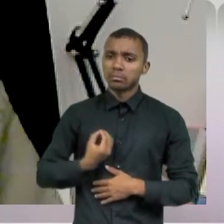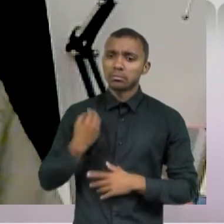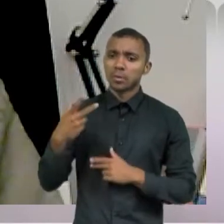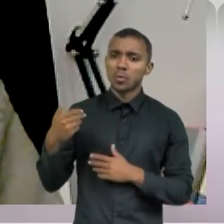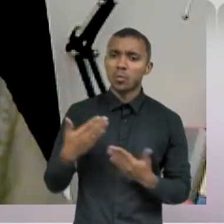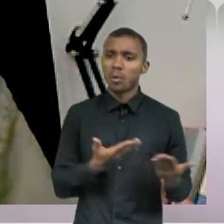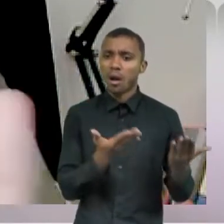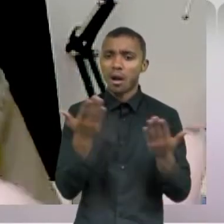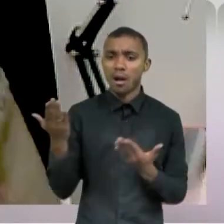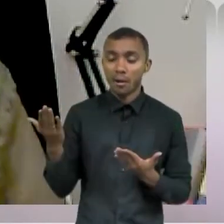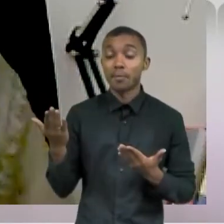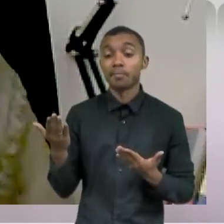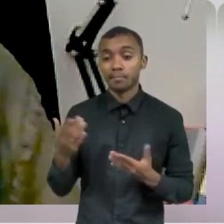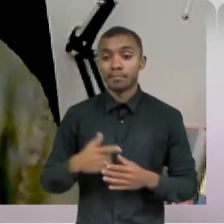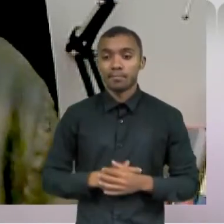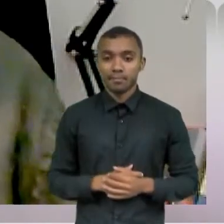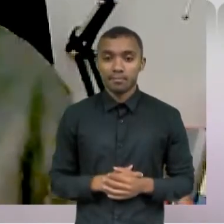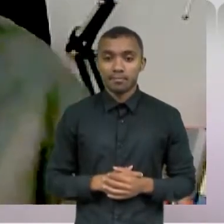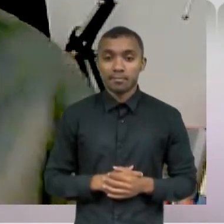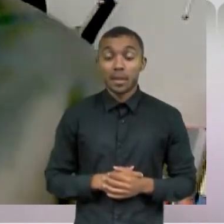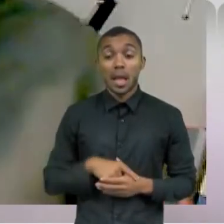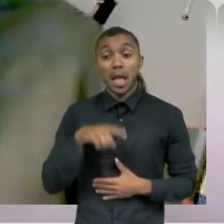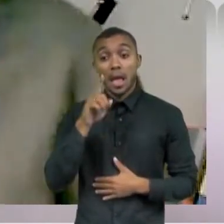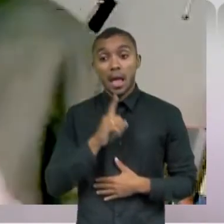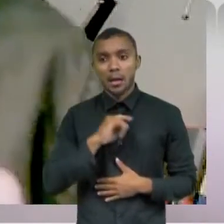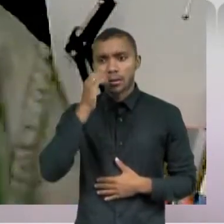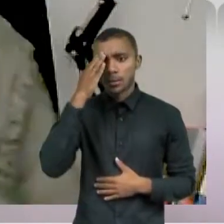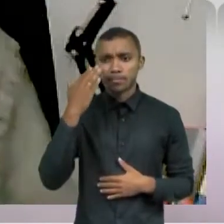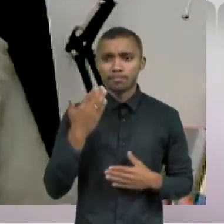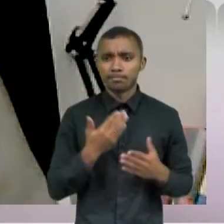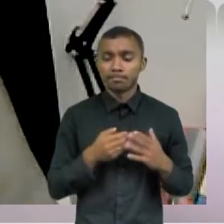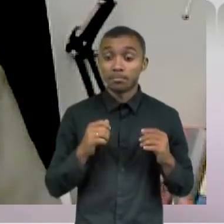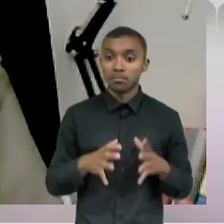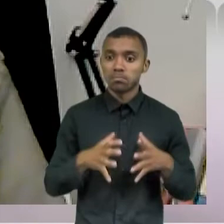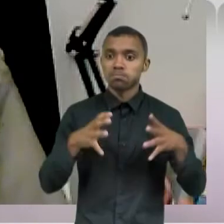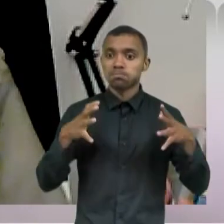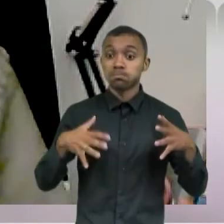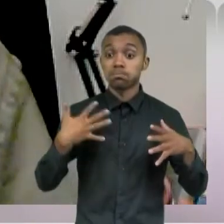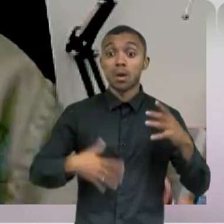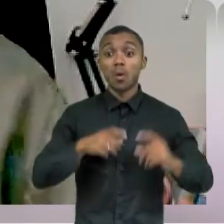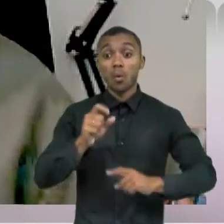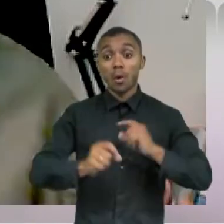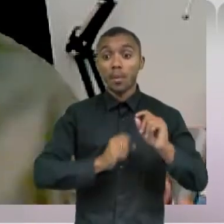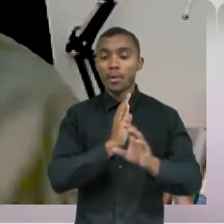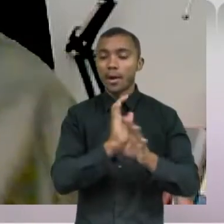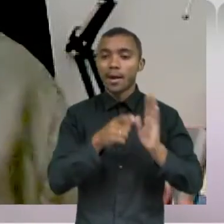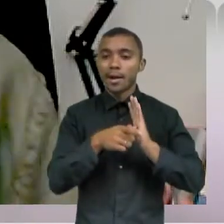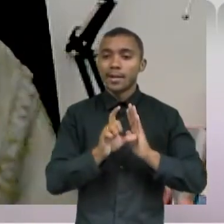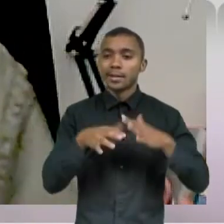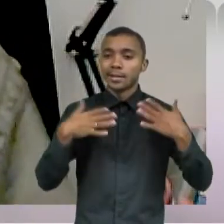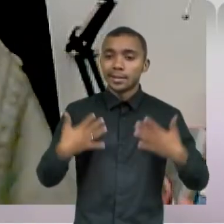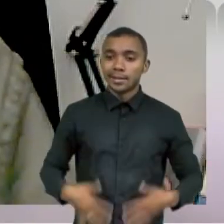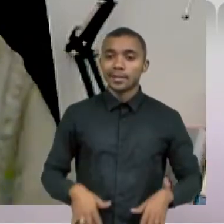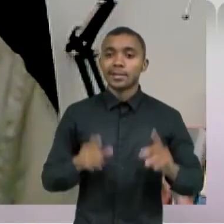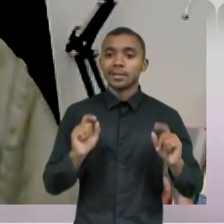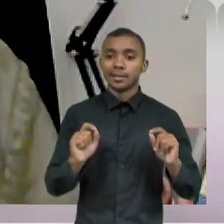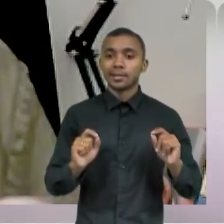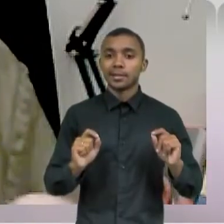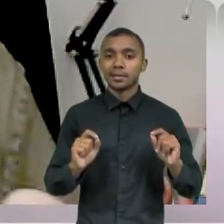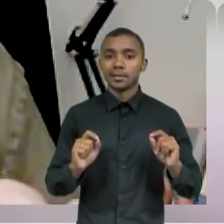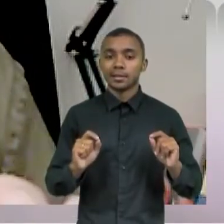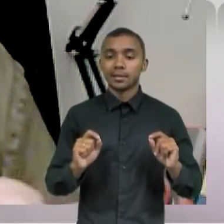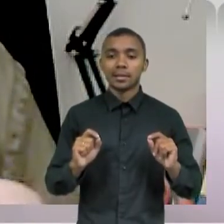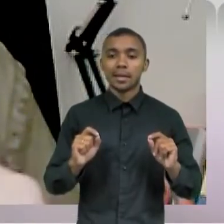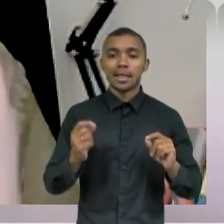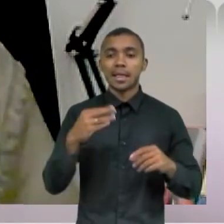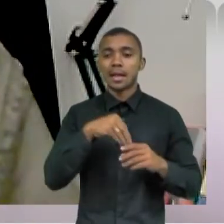nós. Então, é uma devoção visceral, é uma devoção que foge ao escopo da